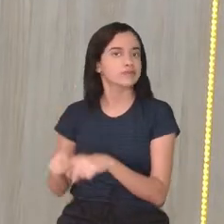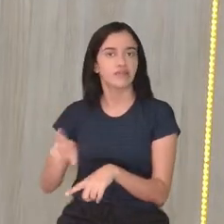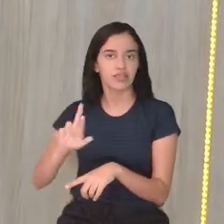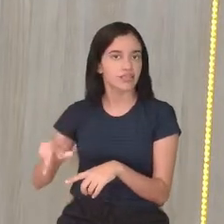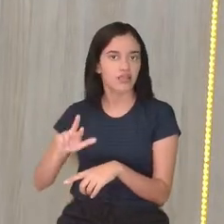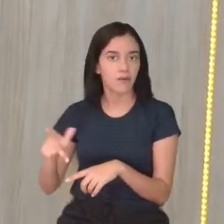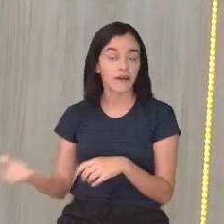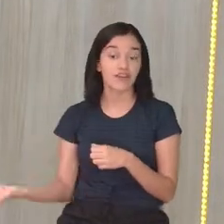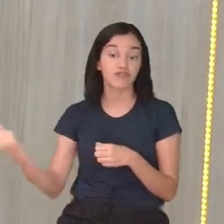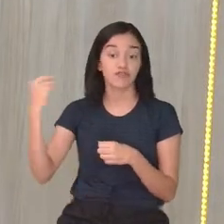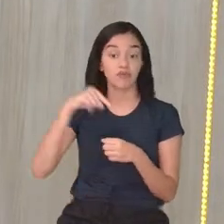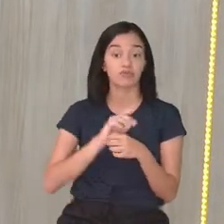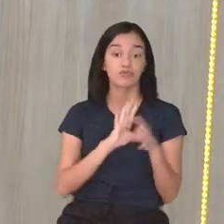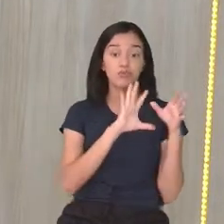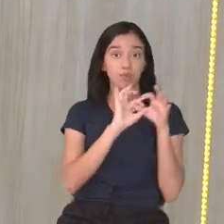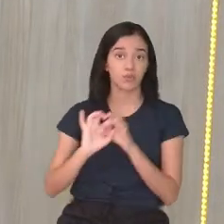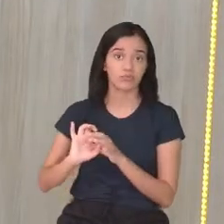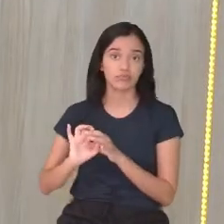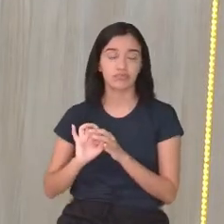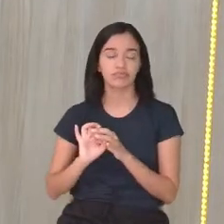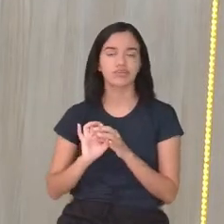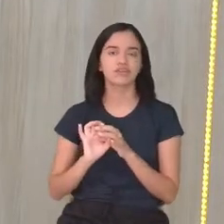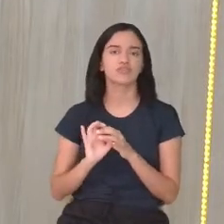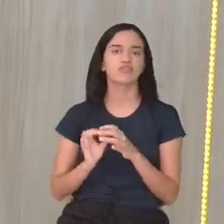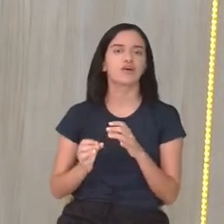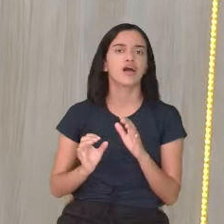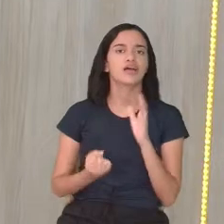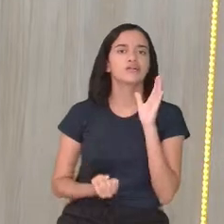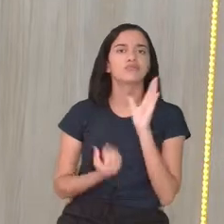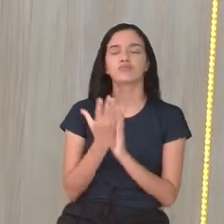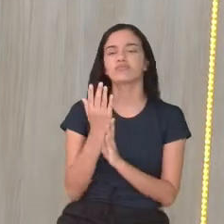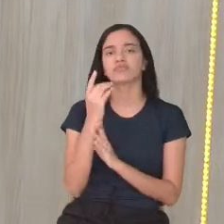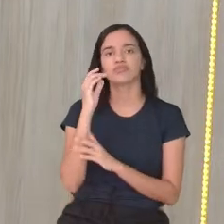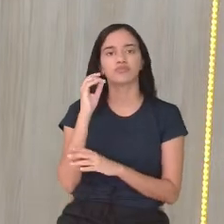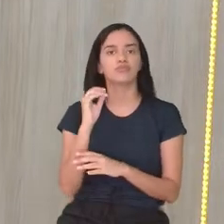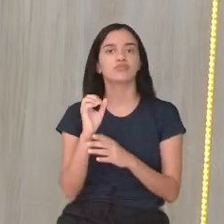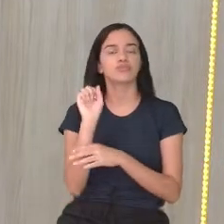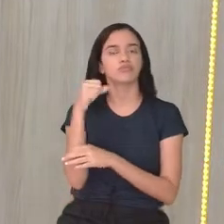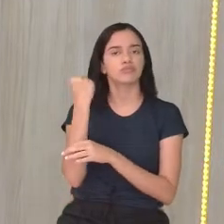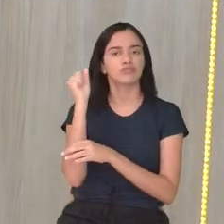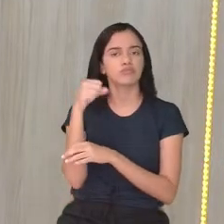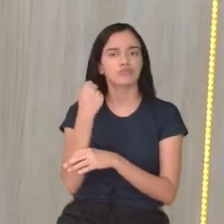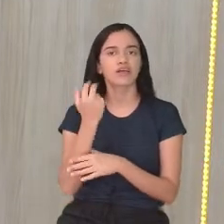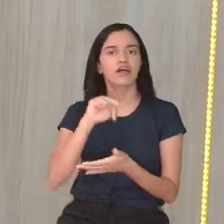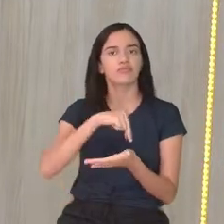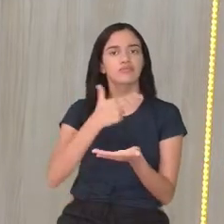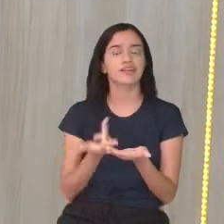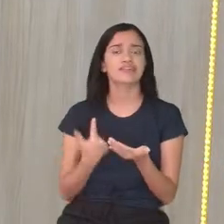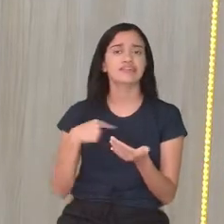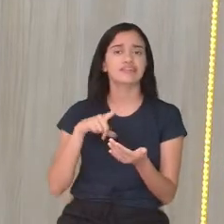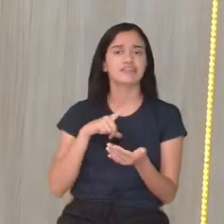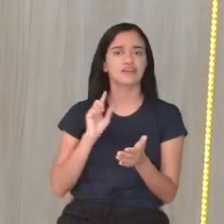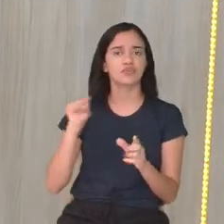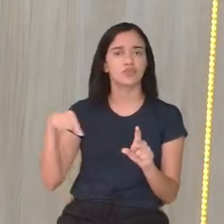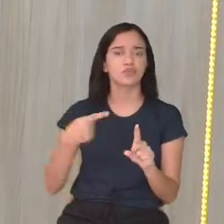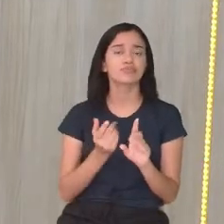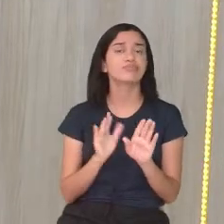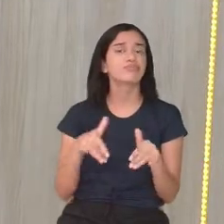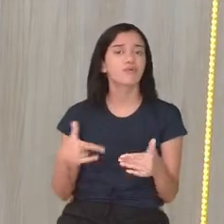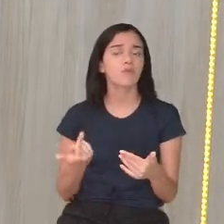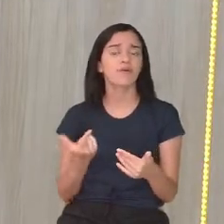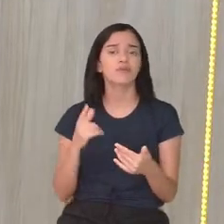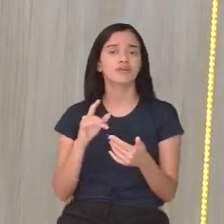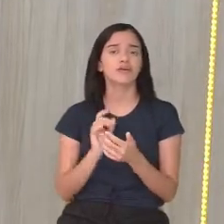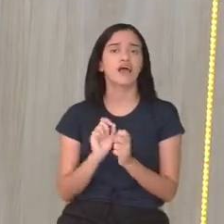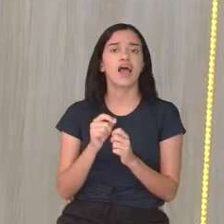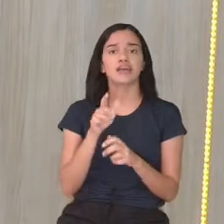gente voltando lá no contexto, quando a ginástica surge, ela tem ali um objetivo de fazer com